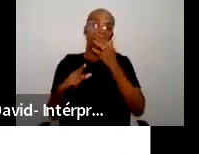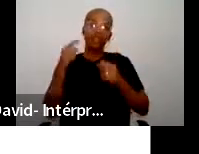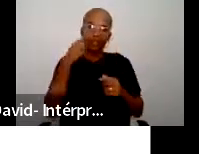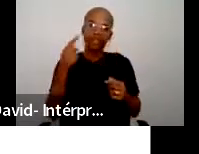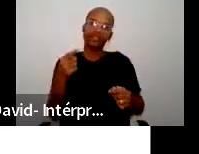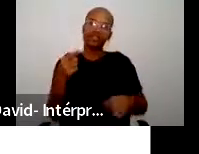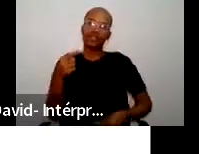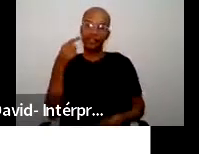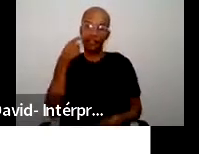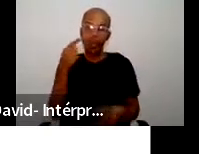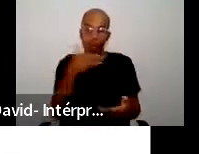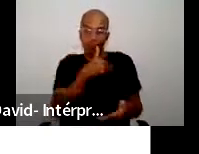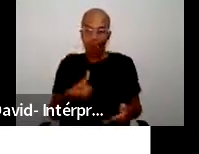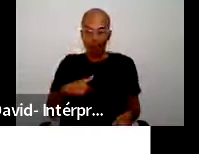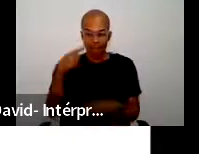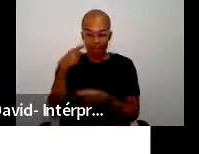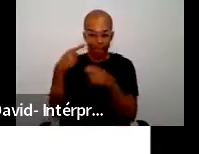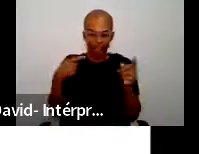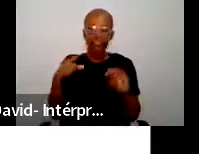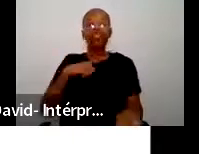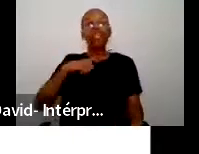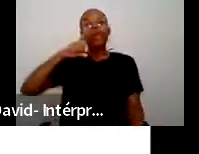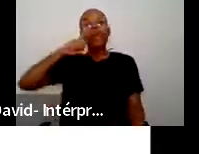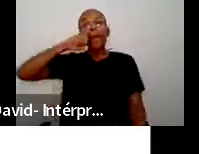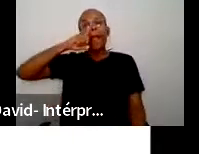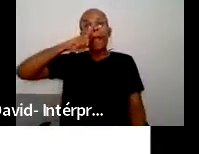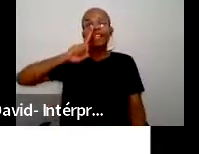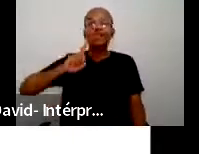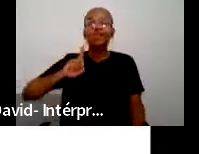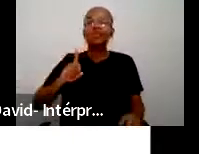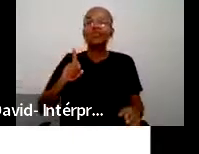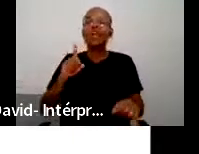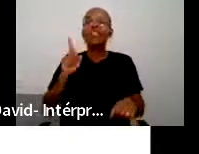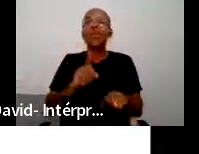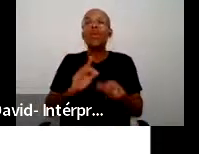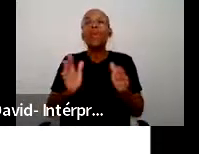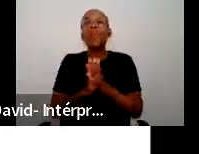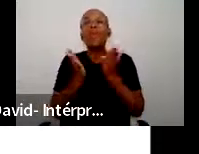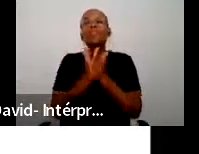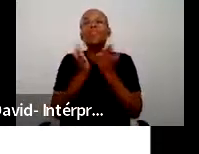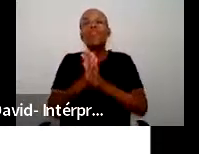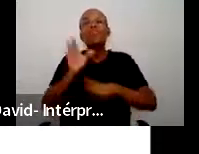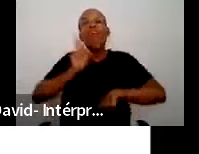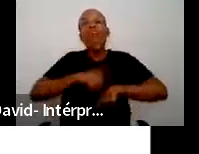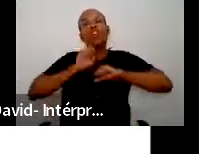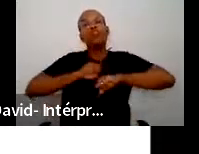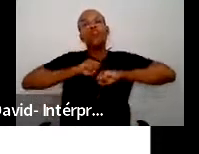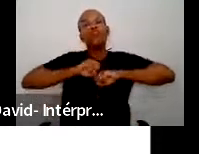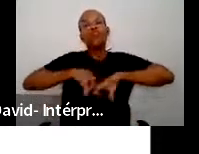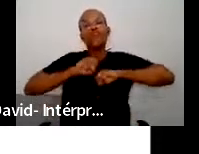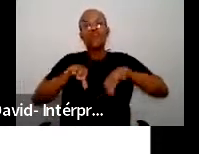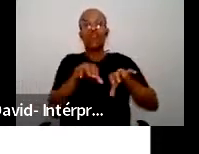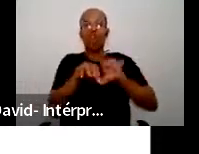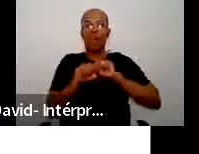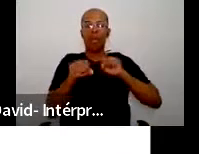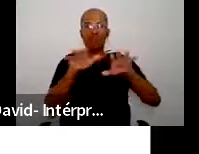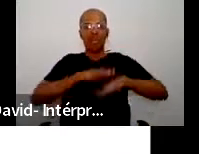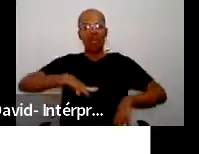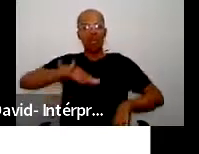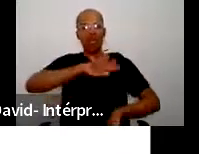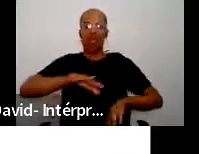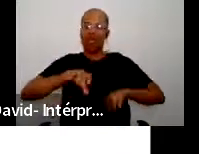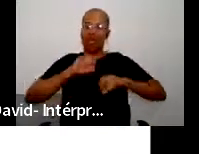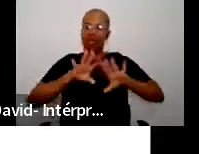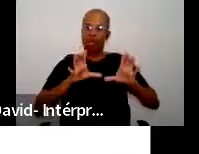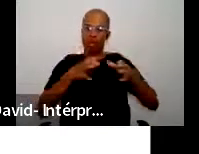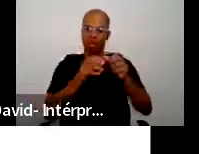desgoverno os riscos de empobrecimento da formação dos educadores, por 2 grandes